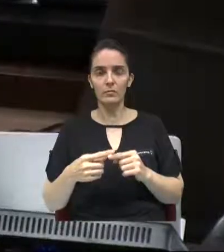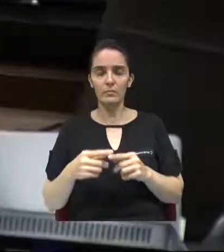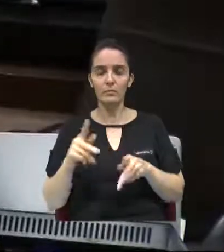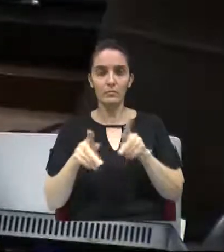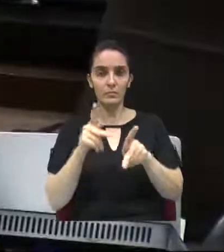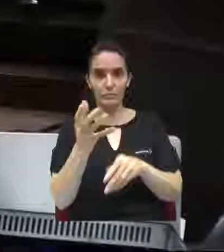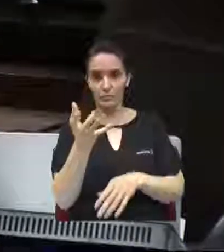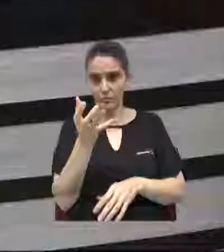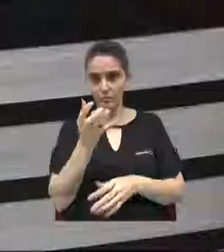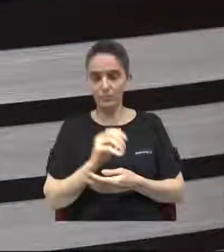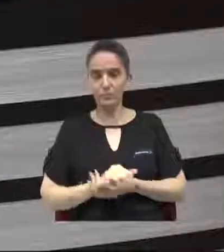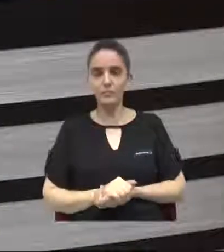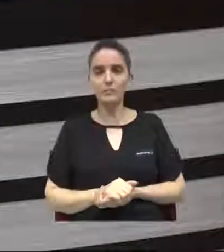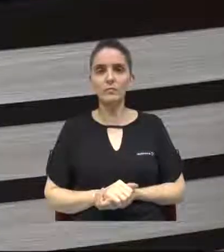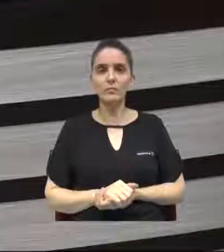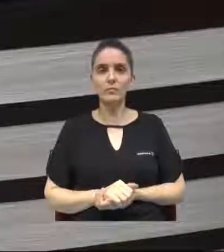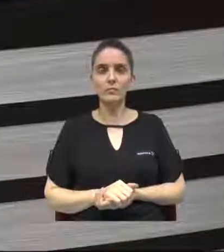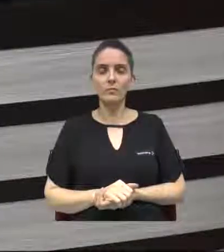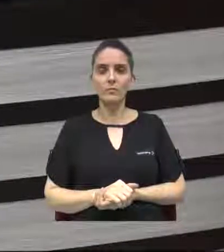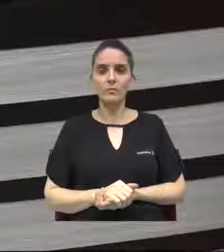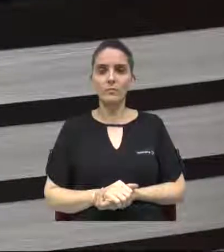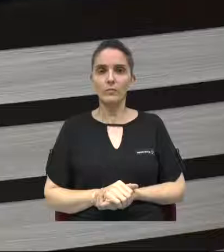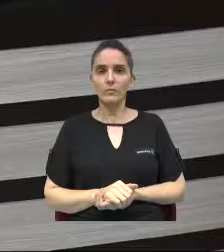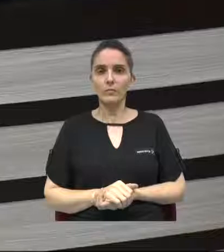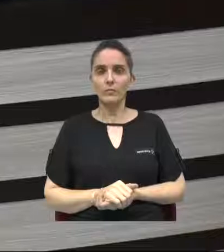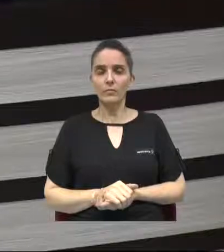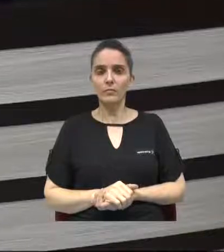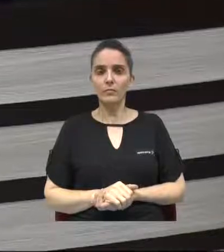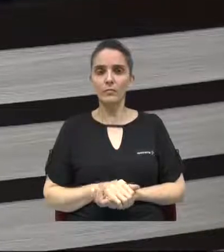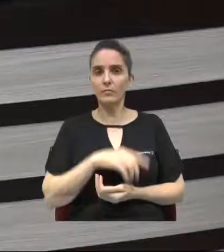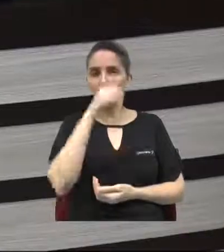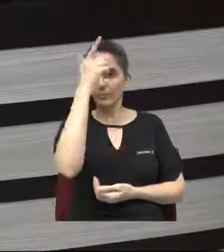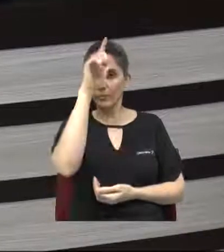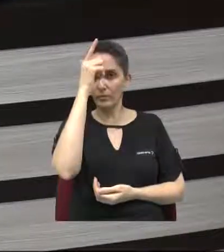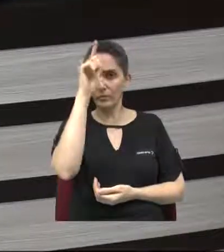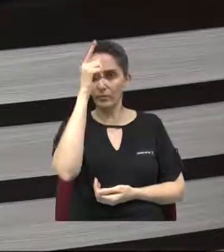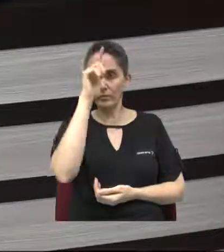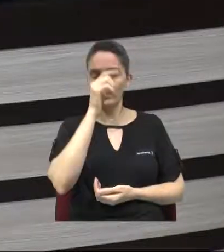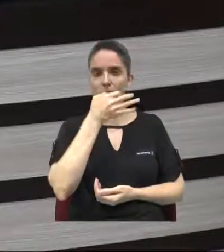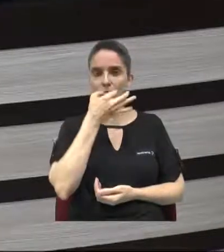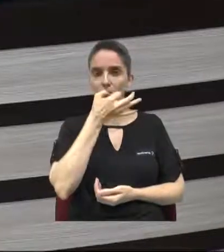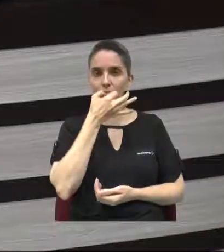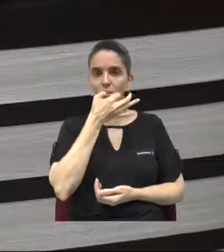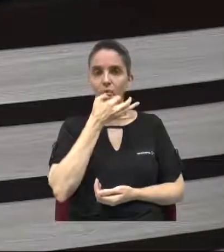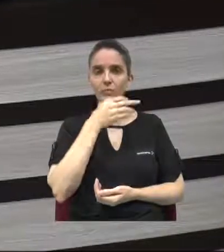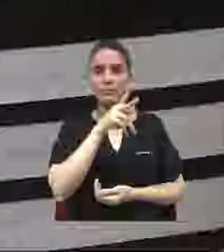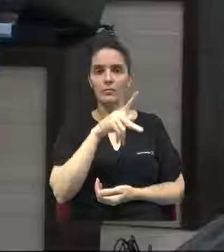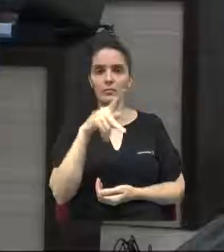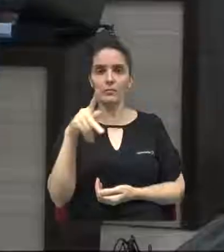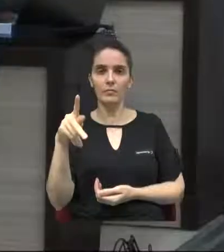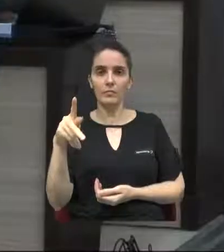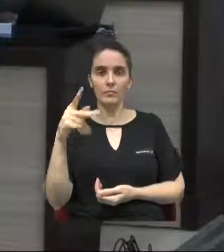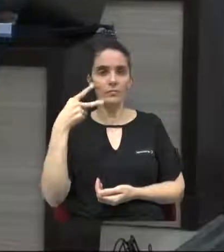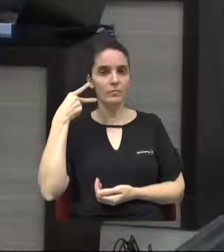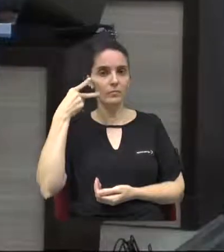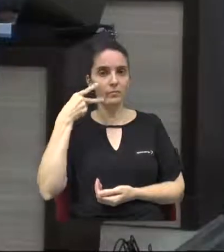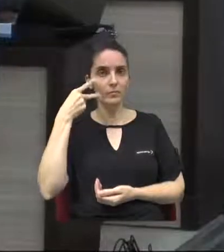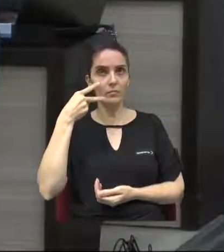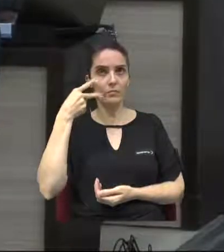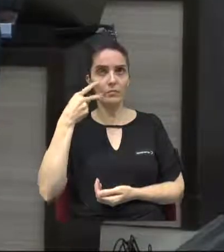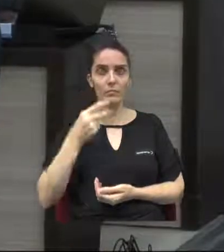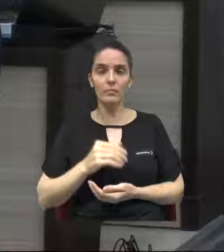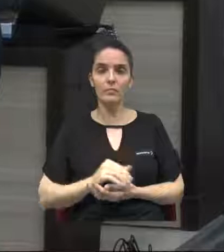Obrigada. Alguém mais deseja discutir? Com a palavra o vereador Lemão da Jeová Rafá. Senhora presidente, vereadores, vereadoras, público